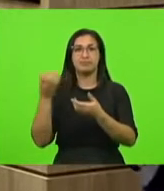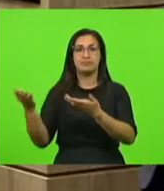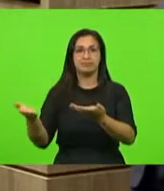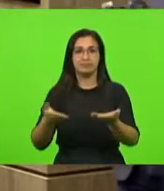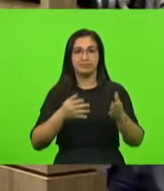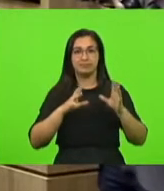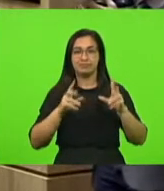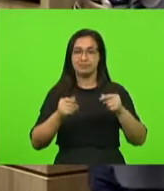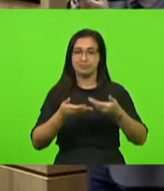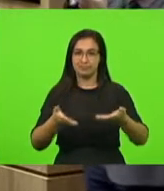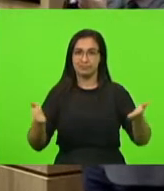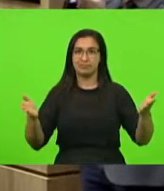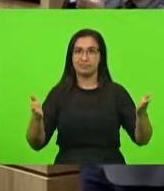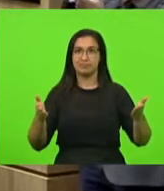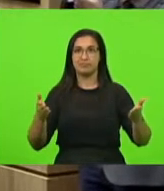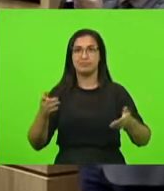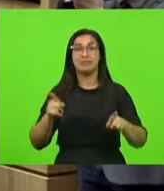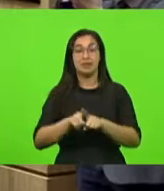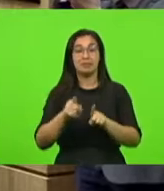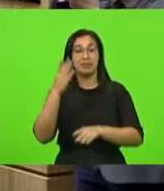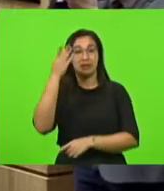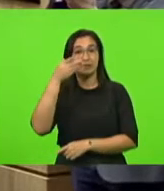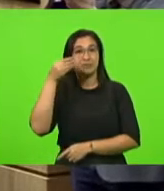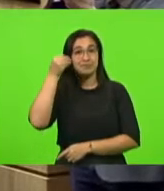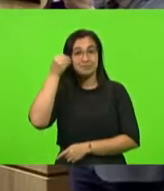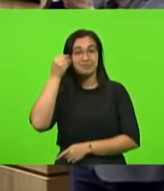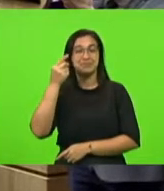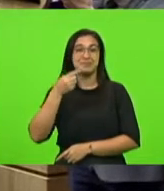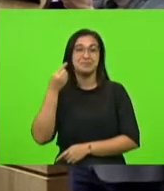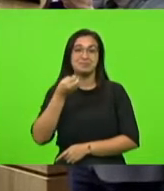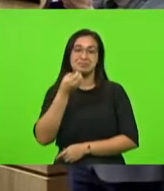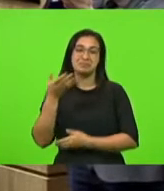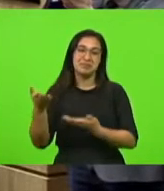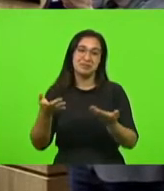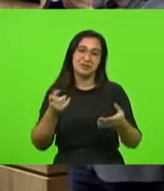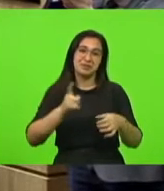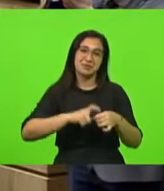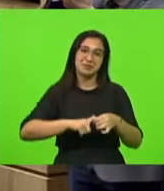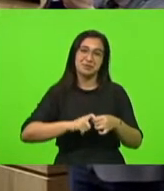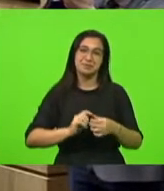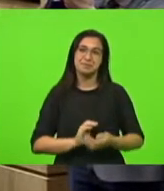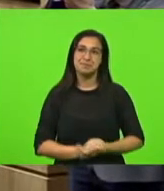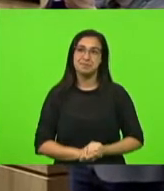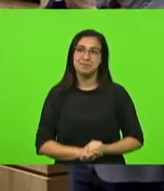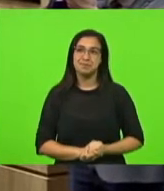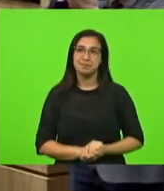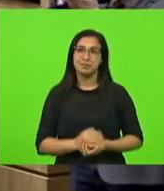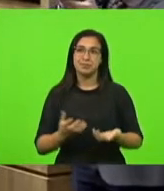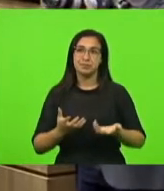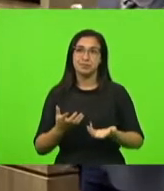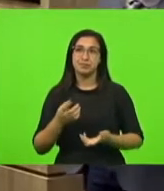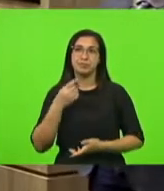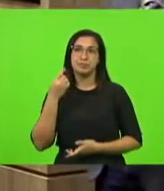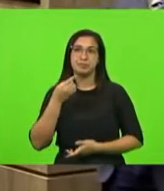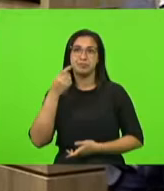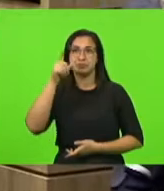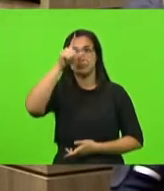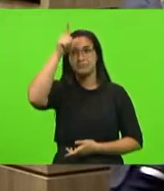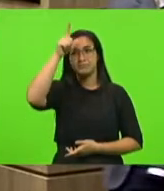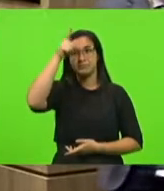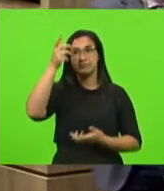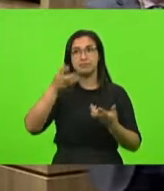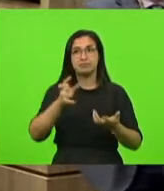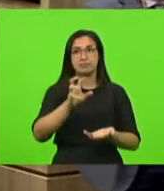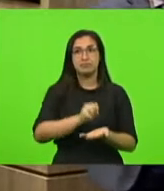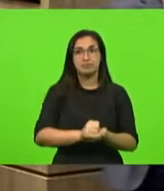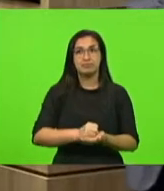abertos a deputada Luciane Carminati. Seja bem-vindo ao retorno a esta casa. Pela ordem, deputado Sargento Lima. Só comunicar a presença do nosso